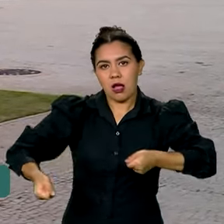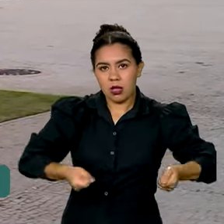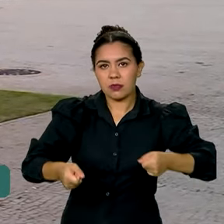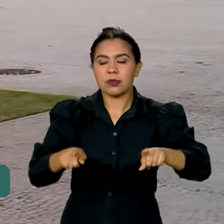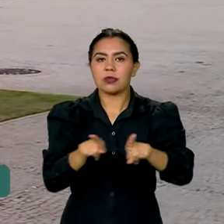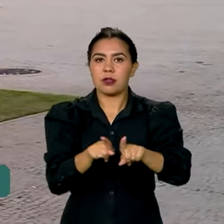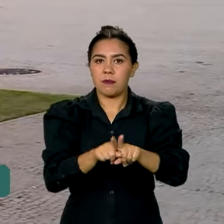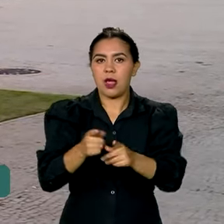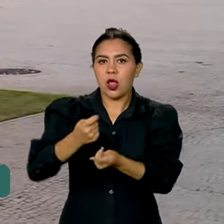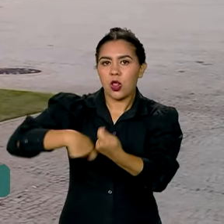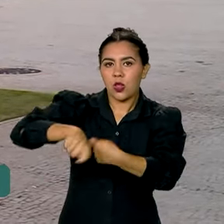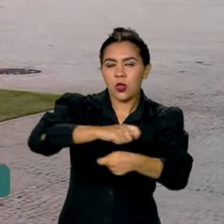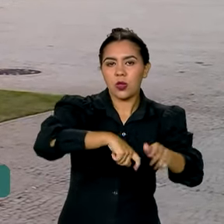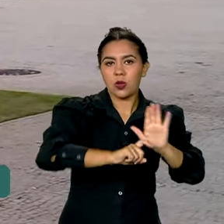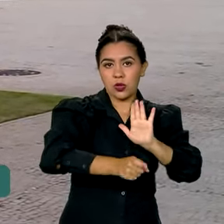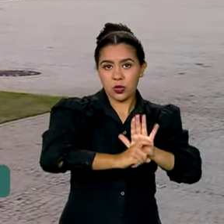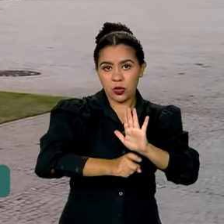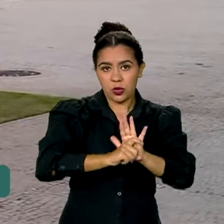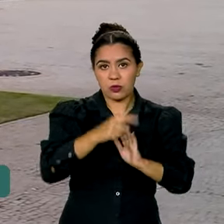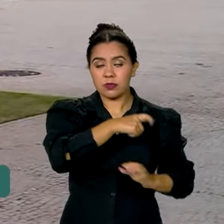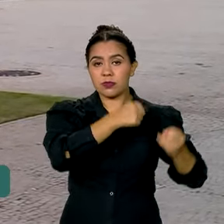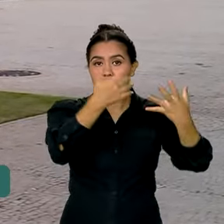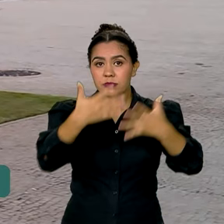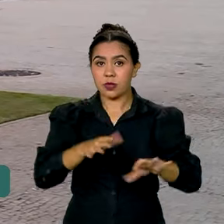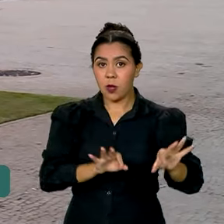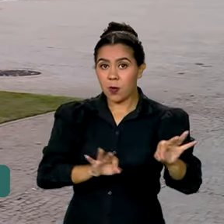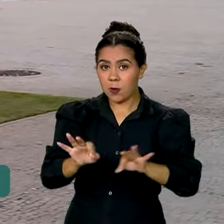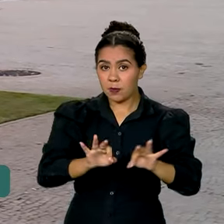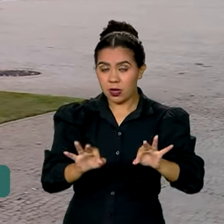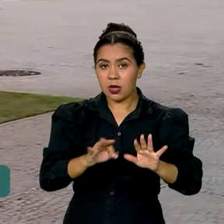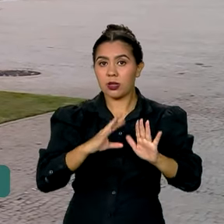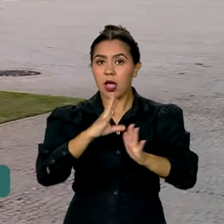de drogas. Ao todo, o Plano Amazônia deve receber